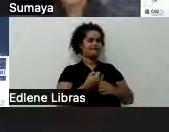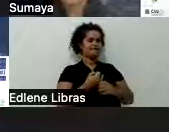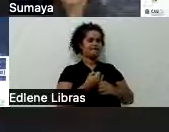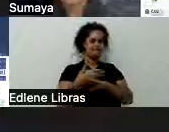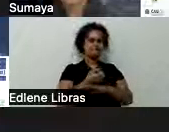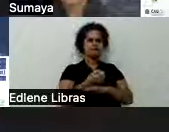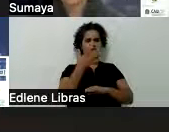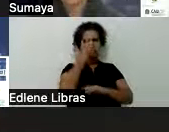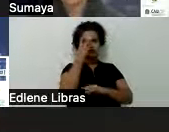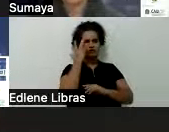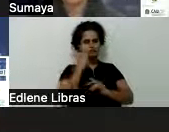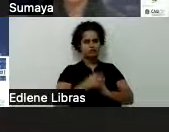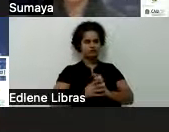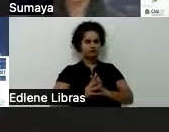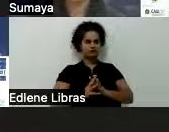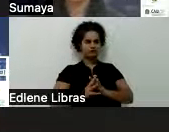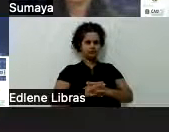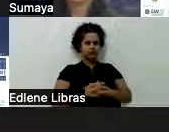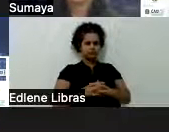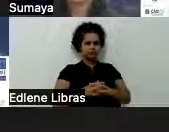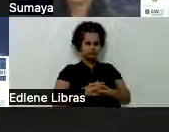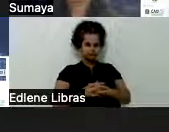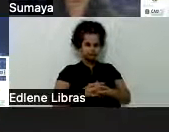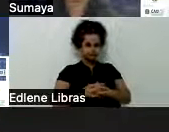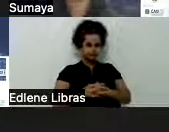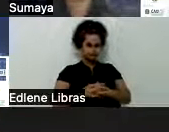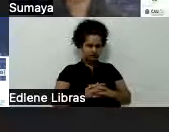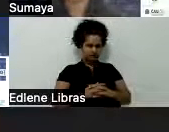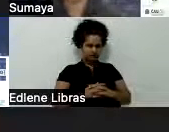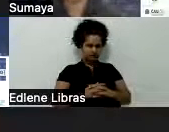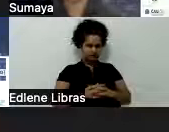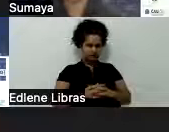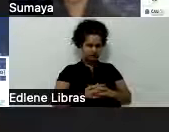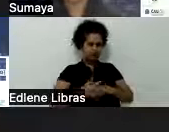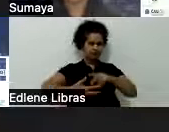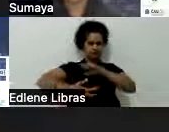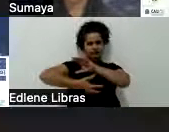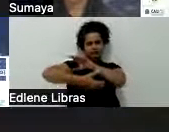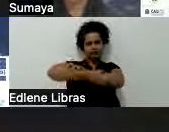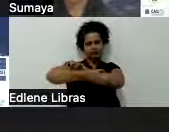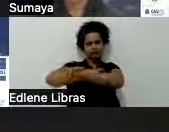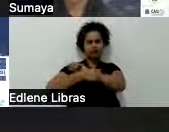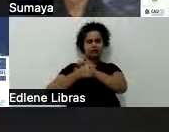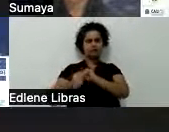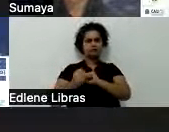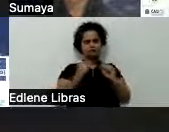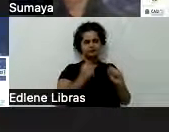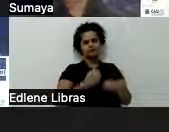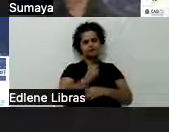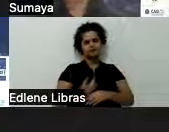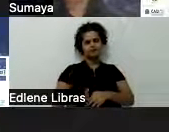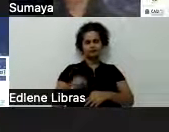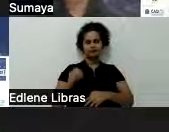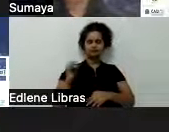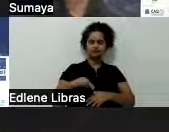pessoas. Aqui também foi uma ação em parceria do poder público com uma ONG, ao longo de todo o processo, com